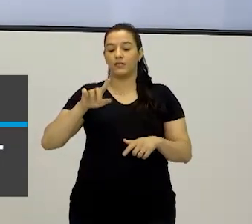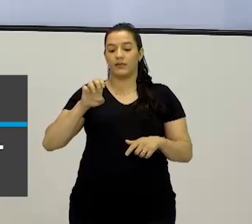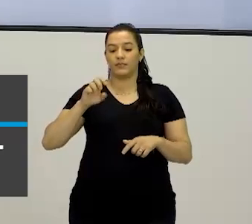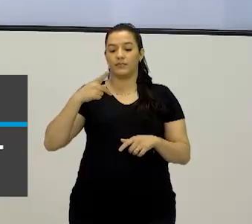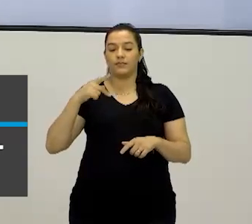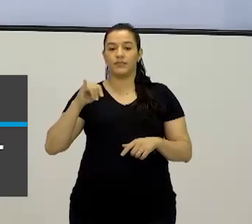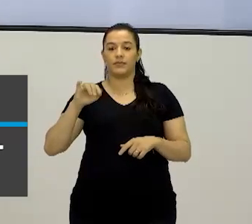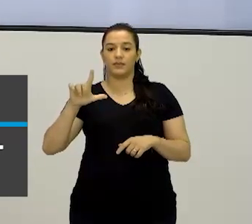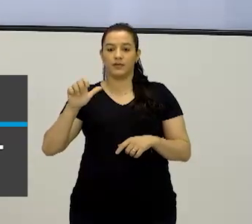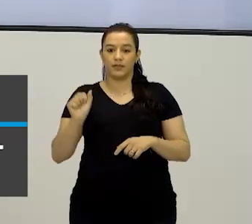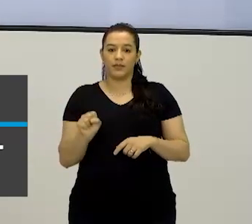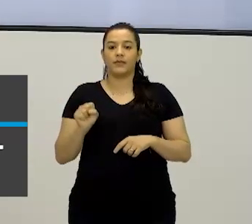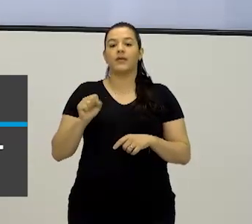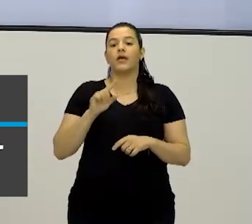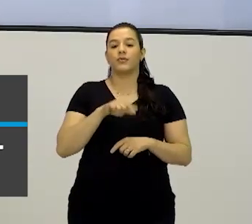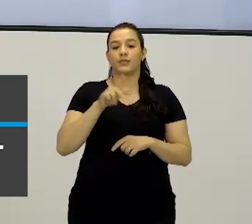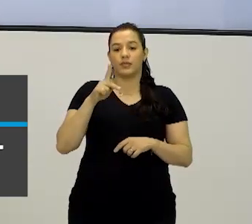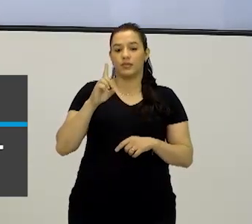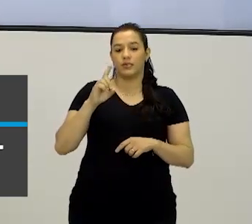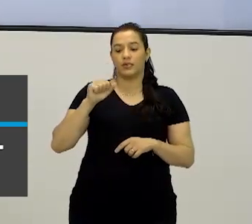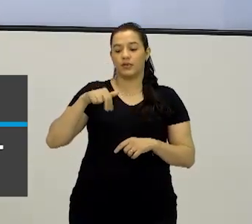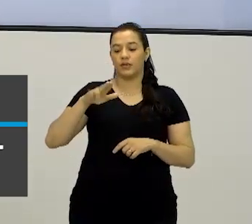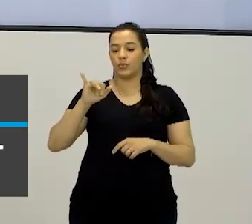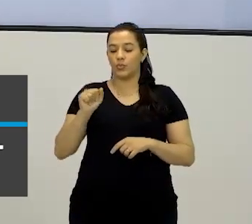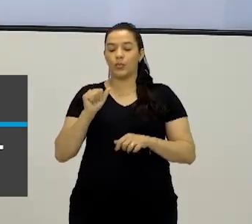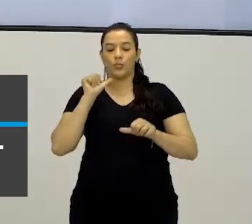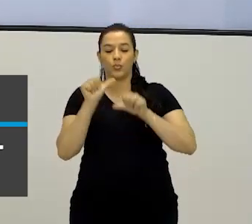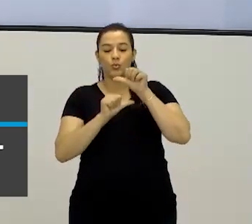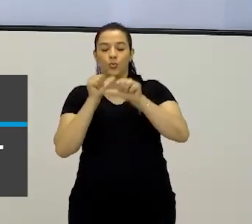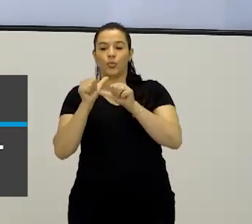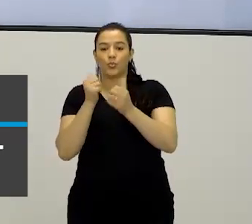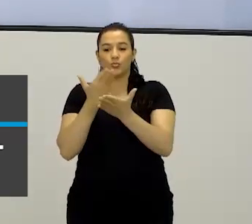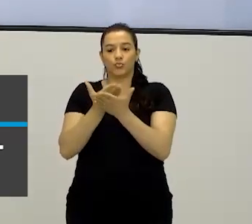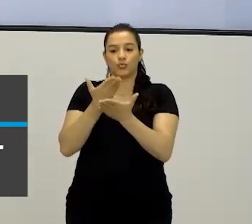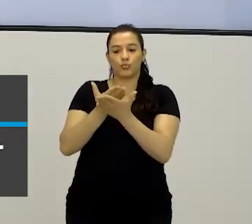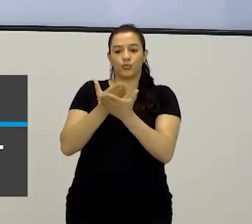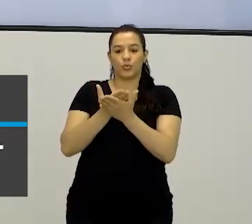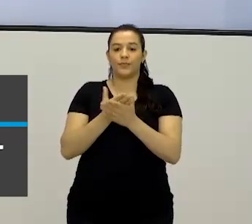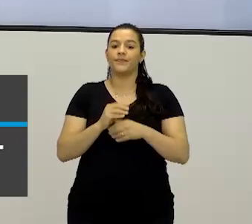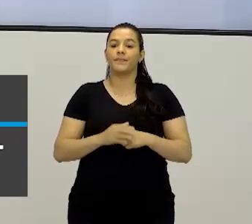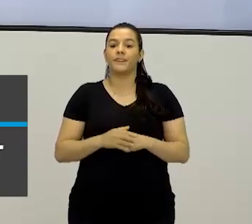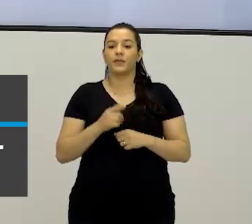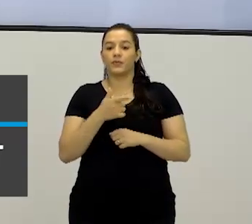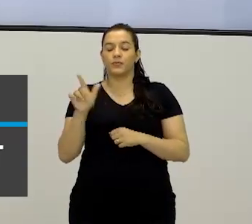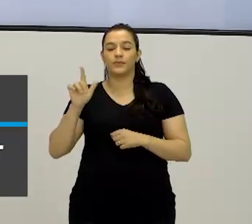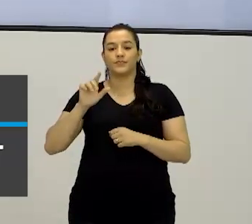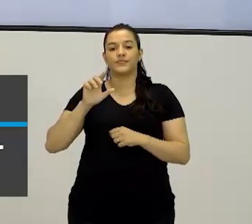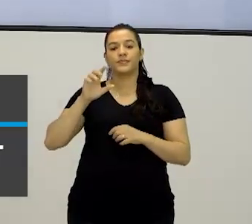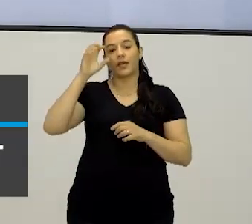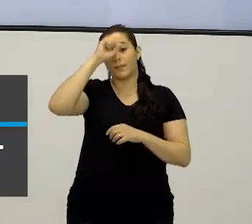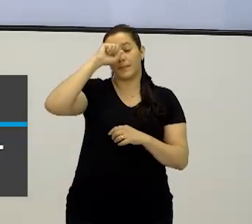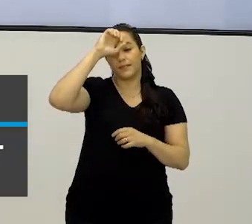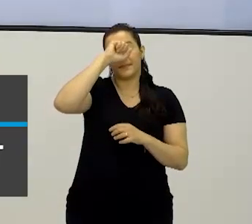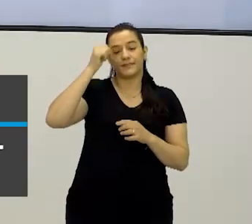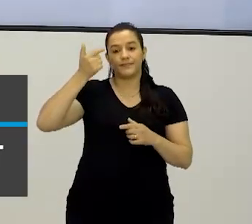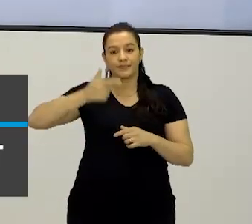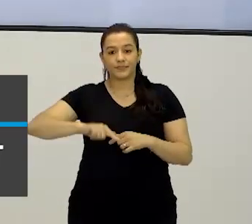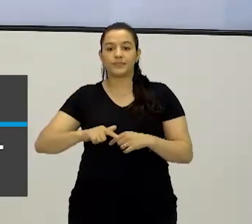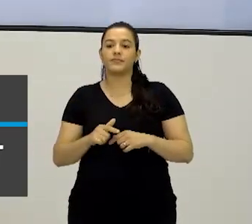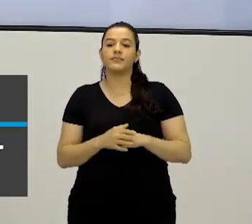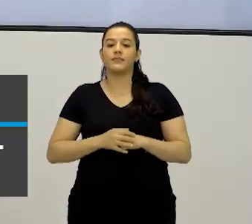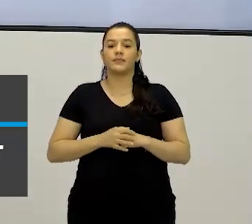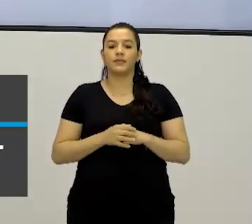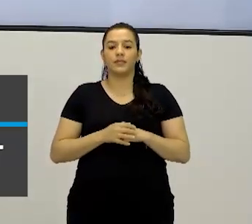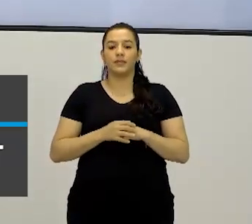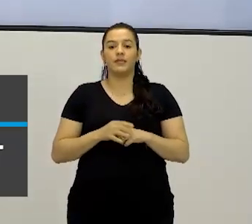que mudou o jeito de estudar. O Nicolas comenta que passou a ler mais, aprendi novas habilidades como programar em Python e a